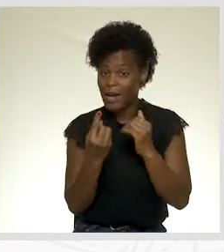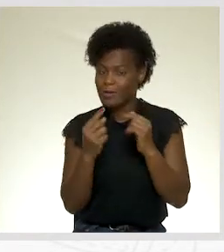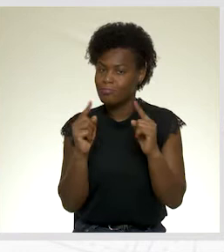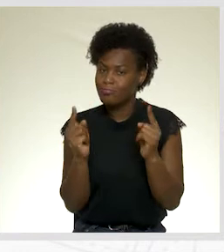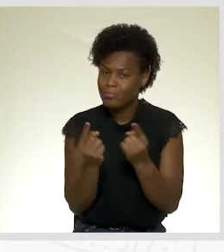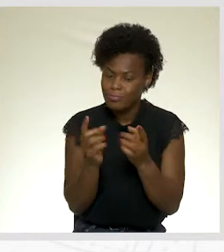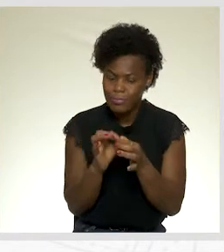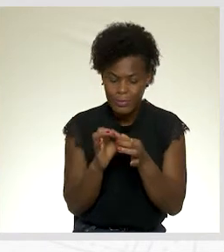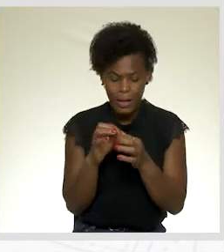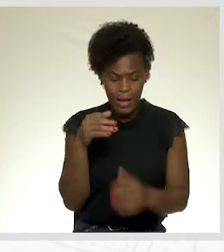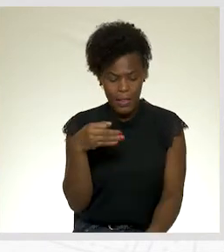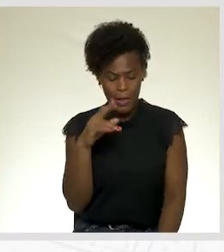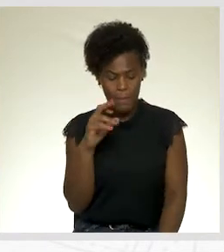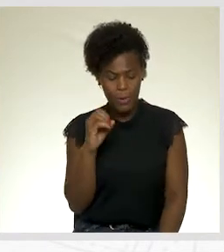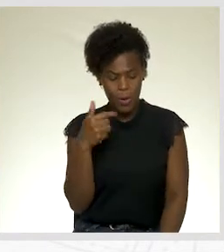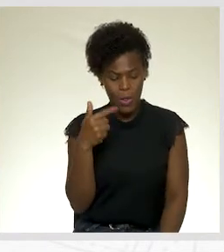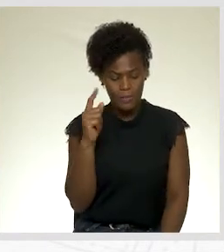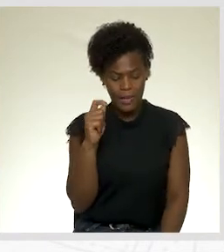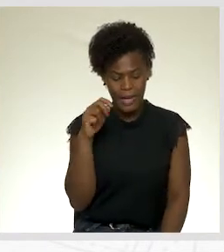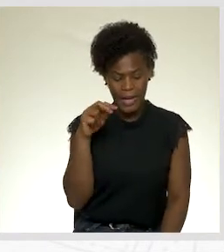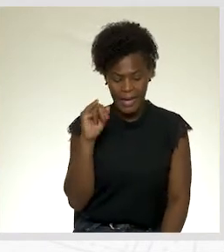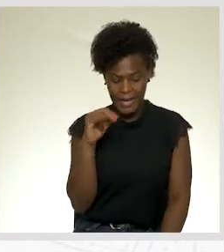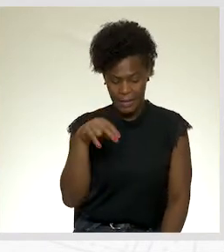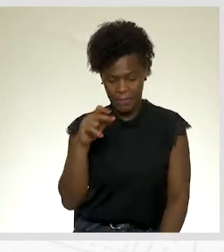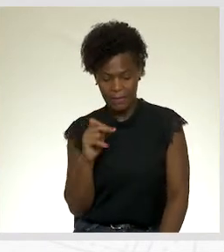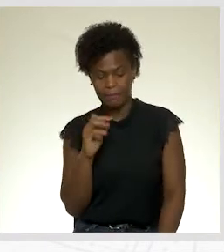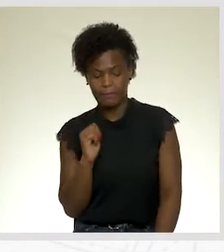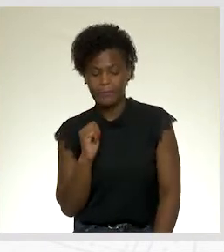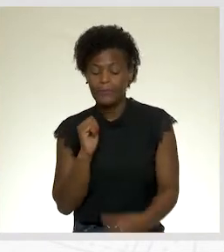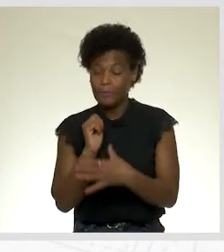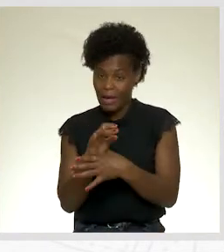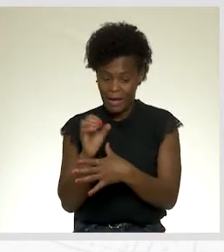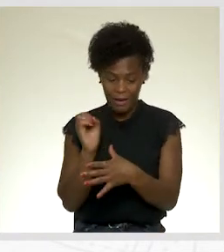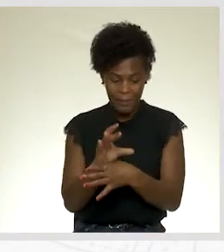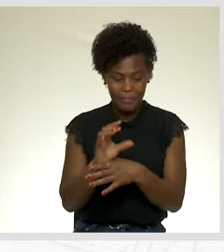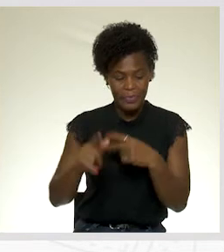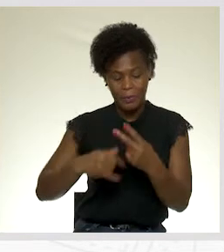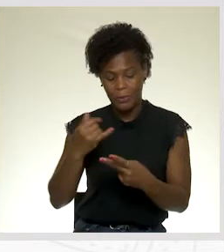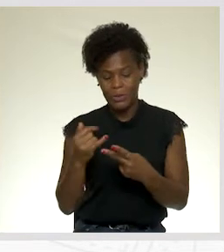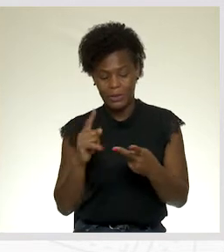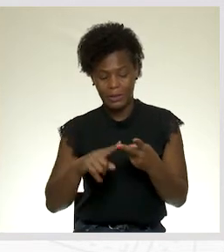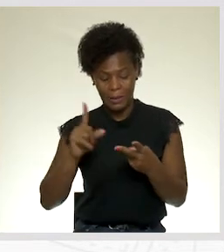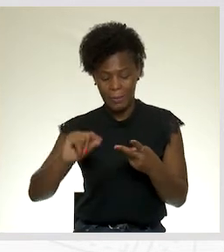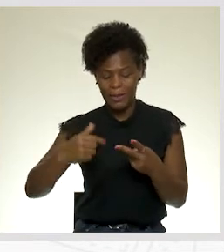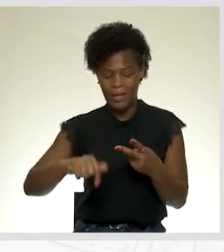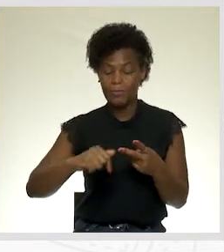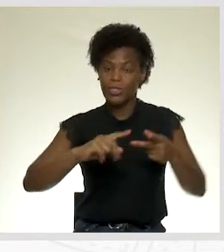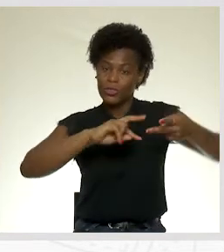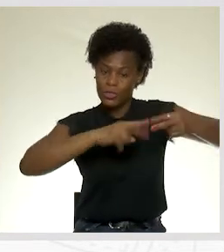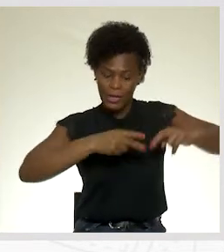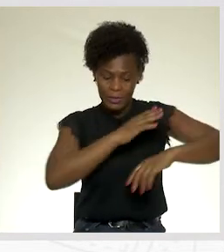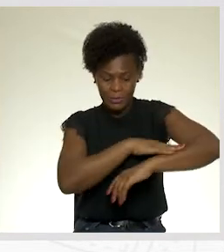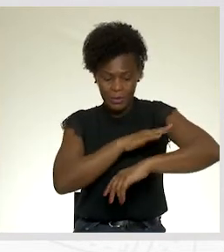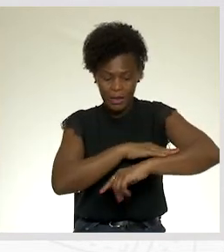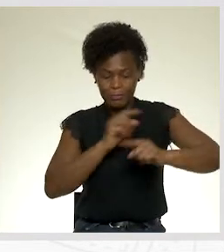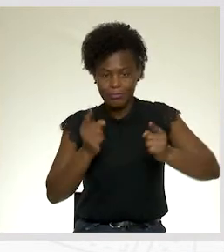síntese de proteínas e de RNA mensageiro, não é? Temos também genes responsáveis pela síntese de RNA